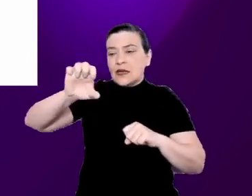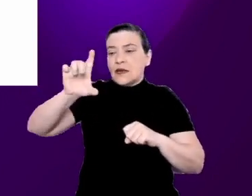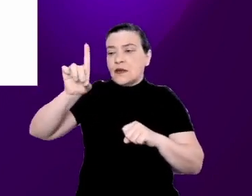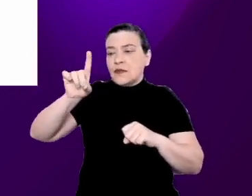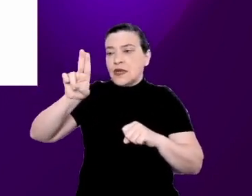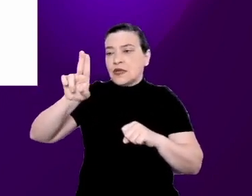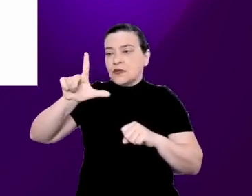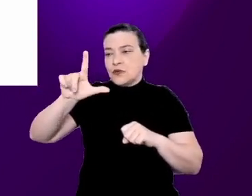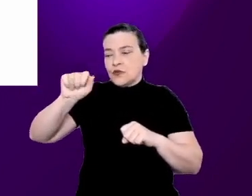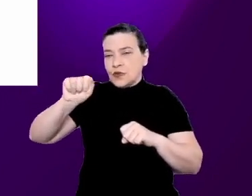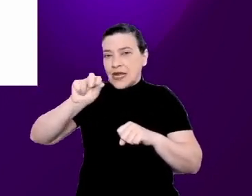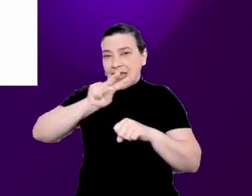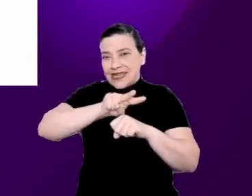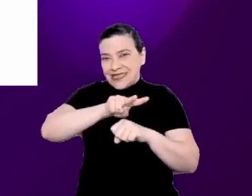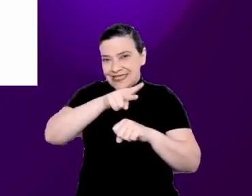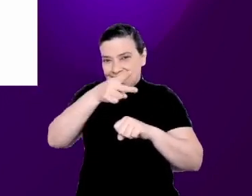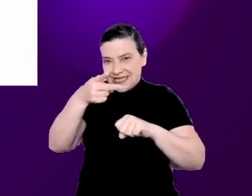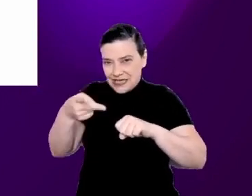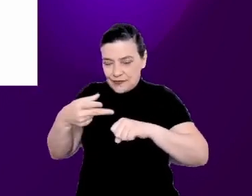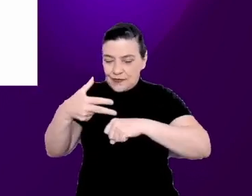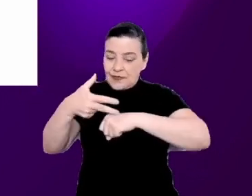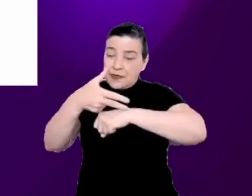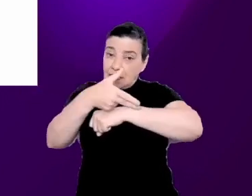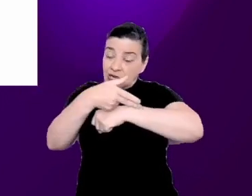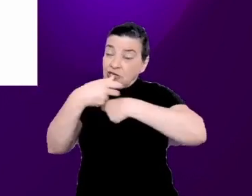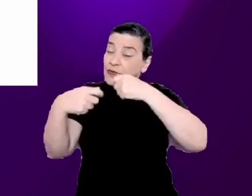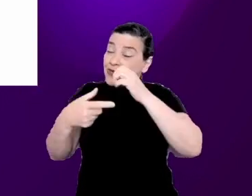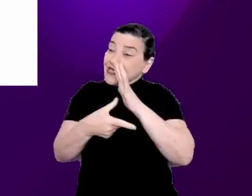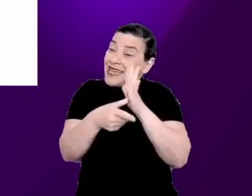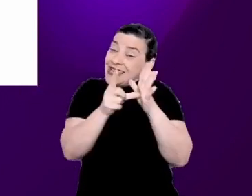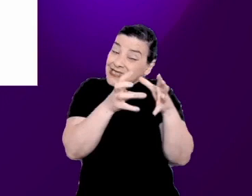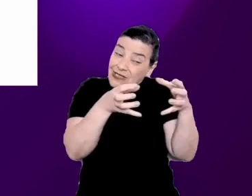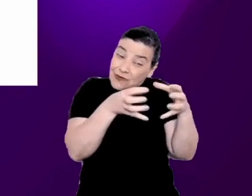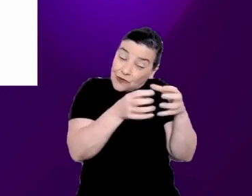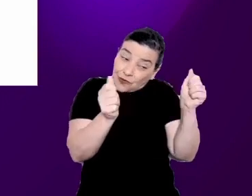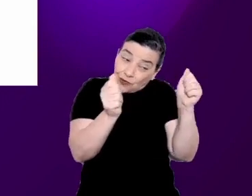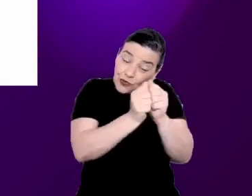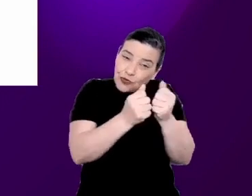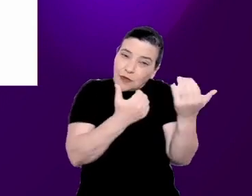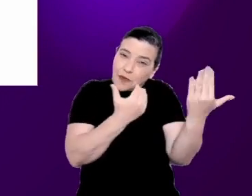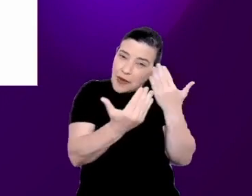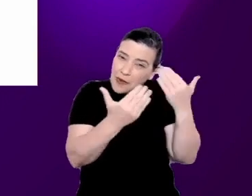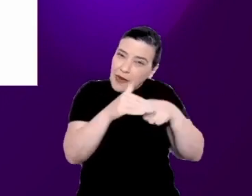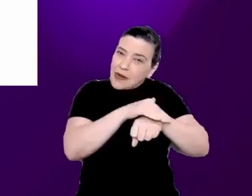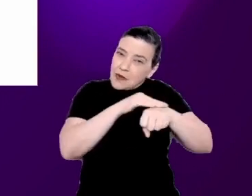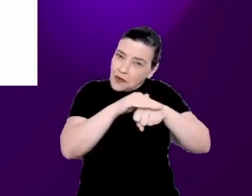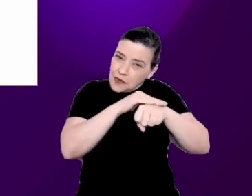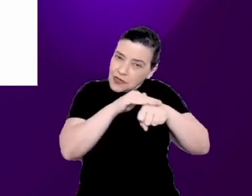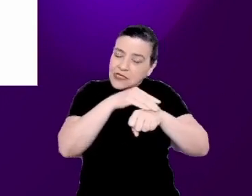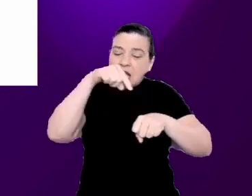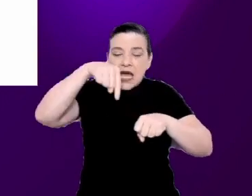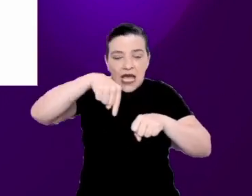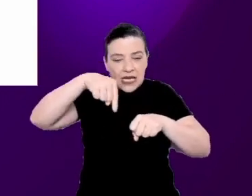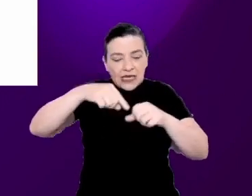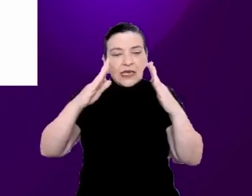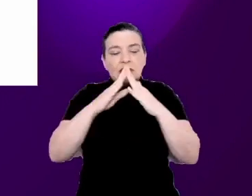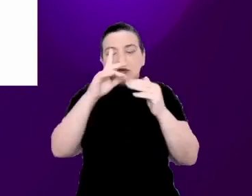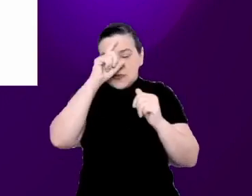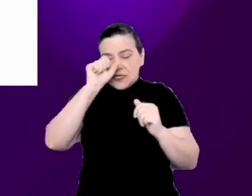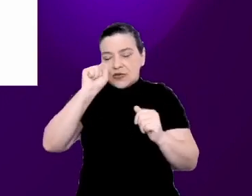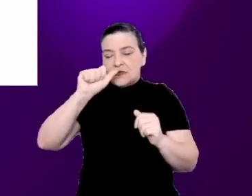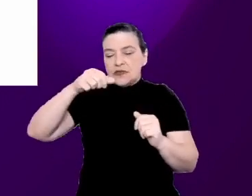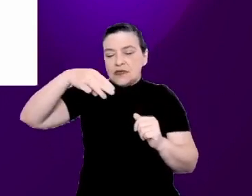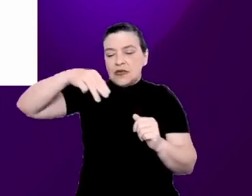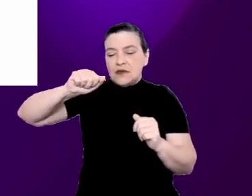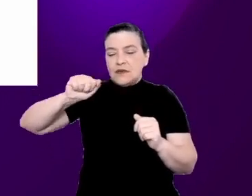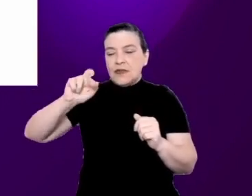tão importante a gente garantir toda a comunicação. Então, esse é um exemplo que a gente pratica aqui no Samaritano, dentre tantos outros.